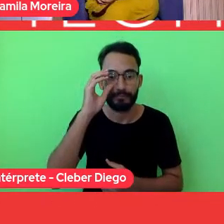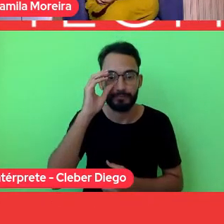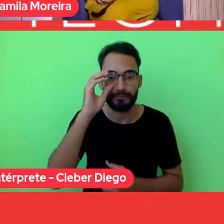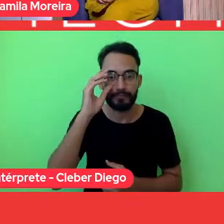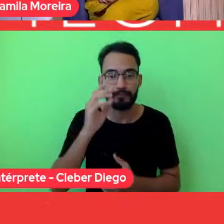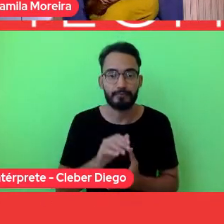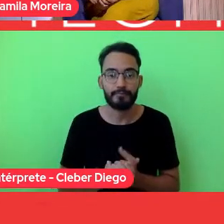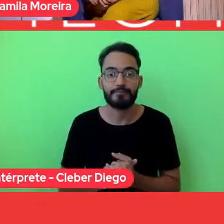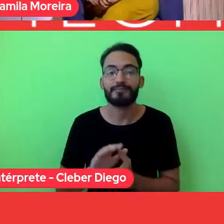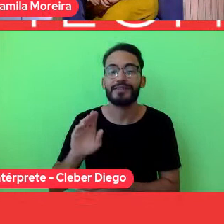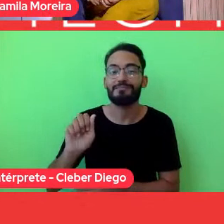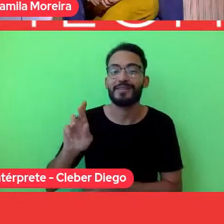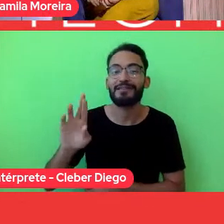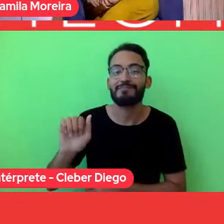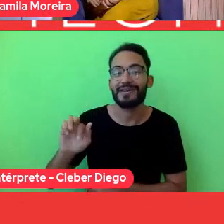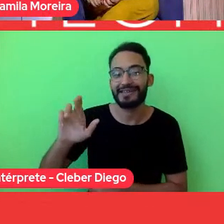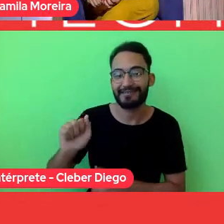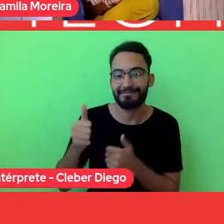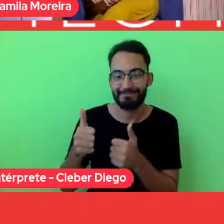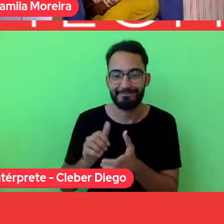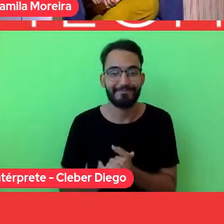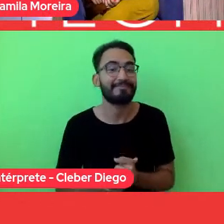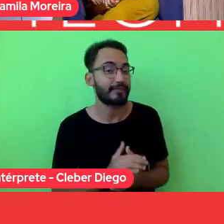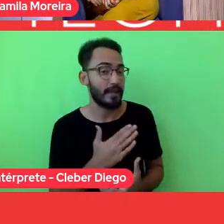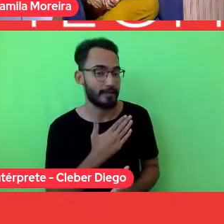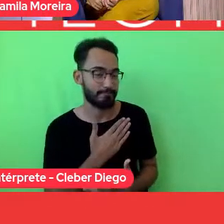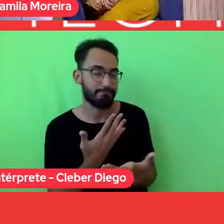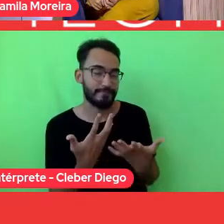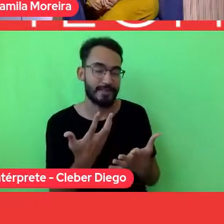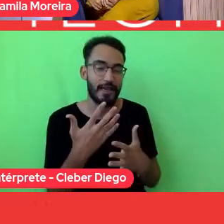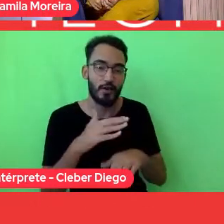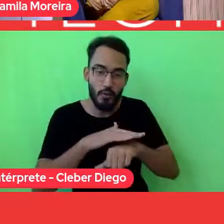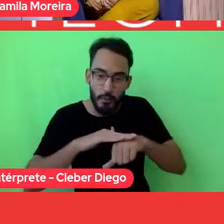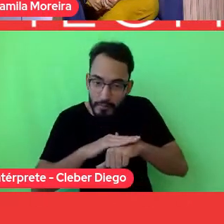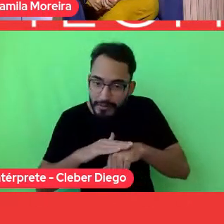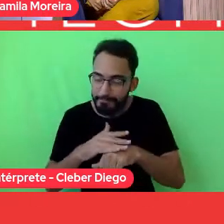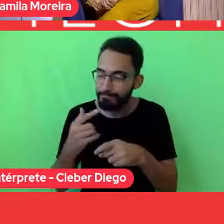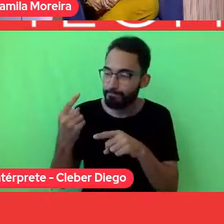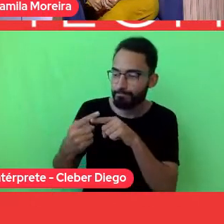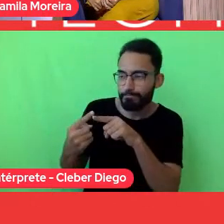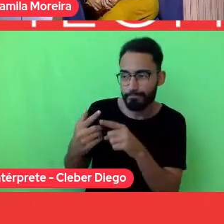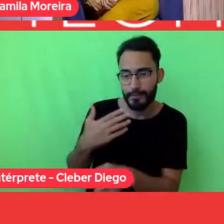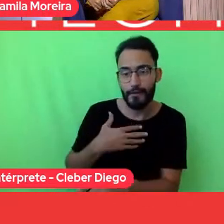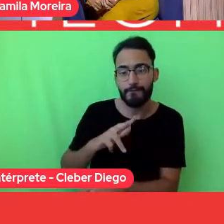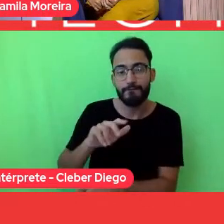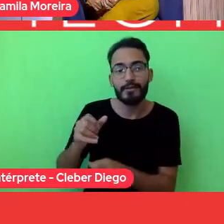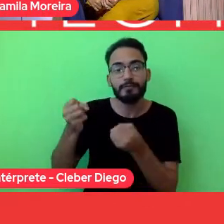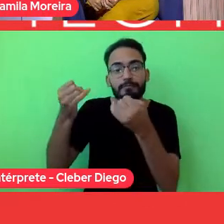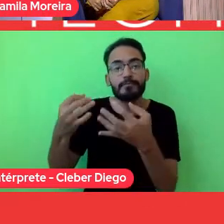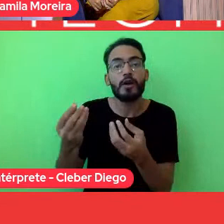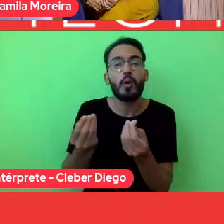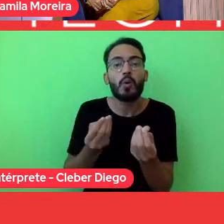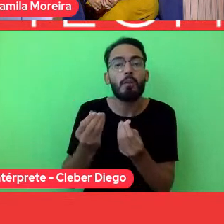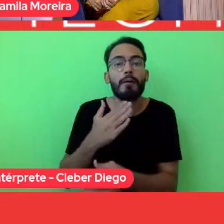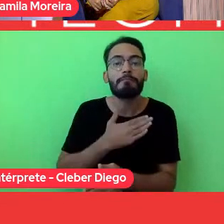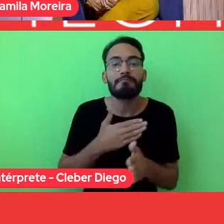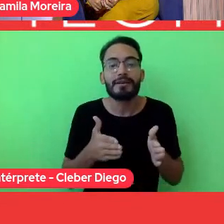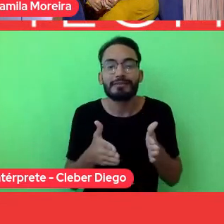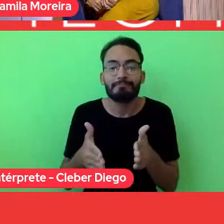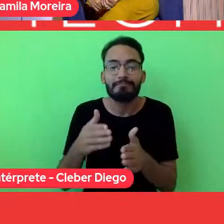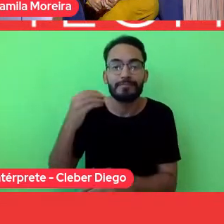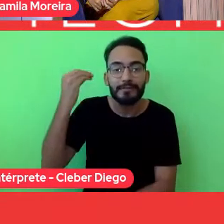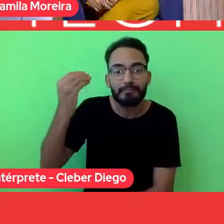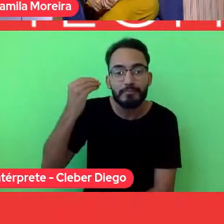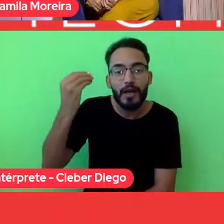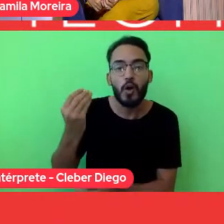Vai lá, Bárbara. Queria começar falando disso. Eu vou falar muito de como que foi assim, minha trajetória e como que